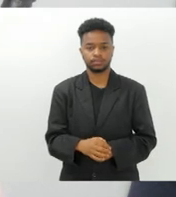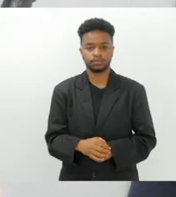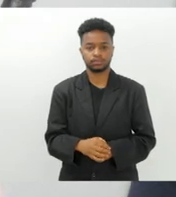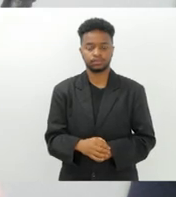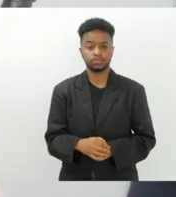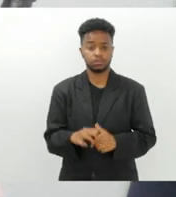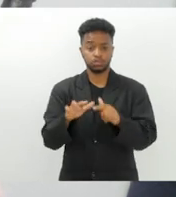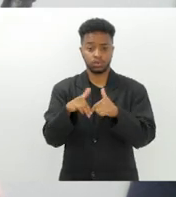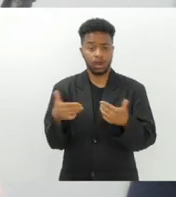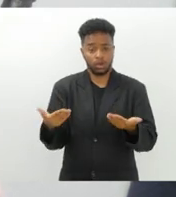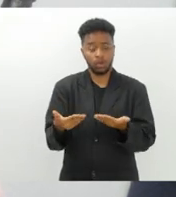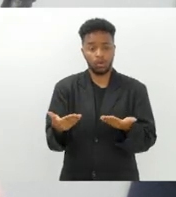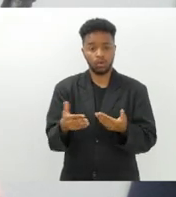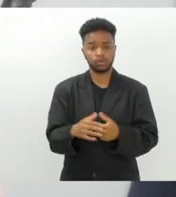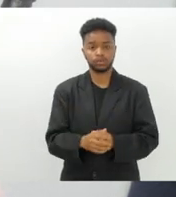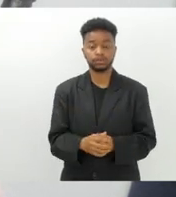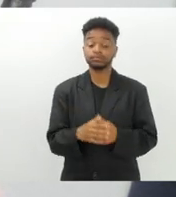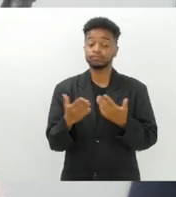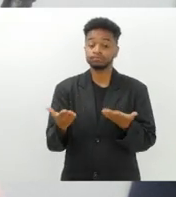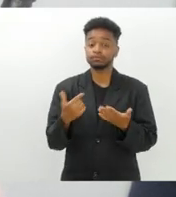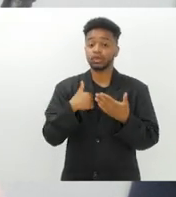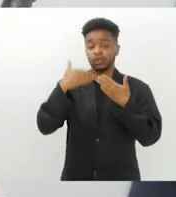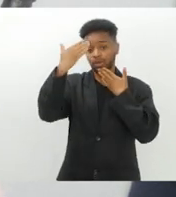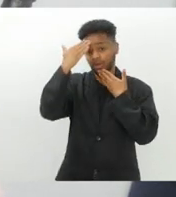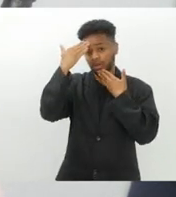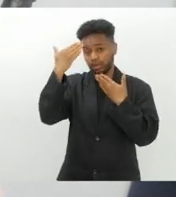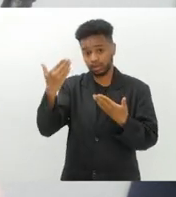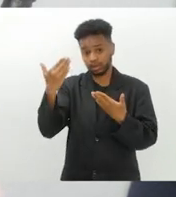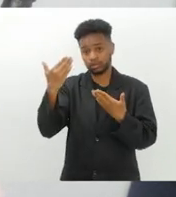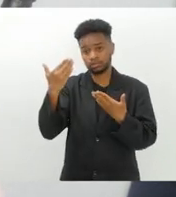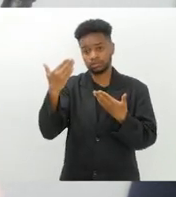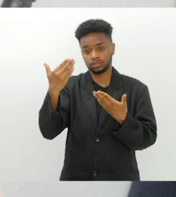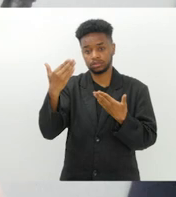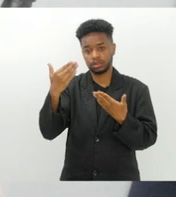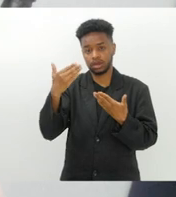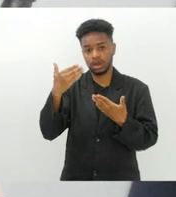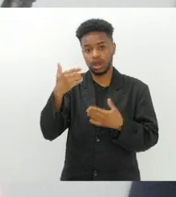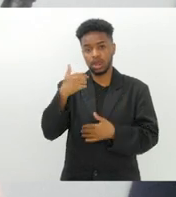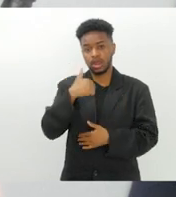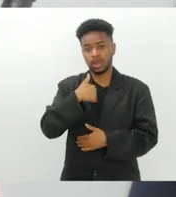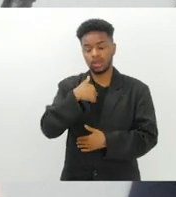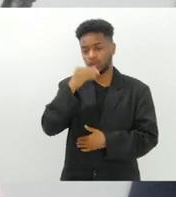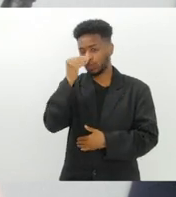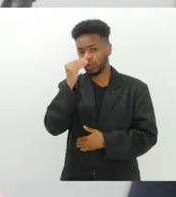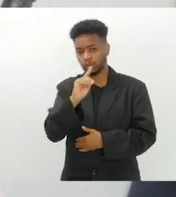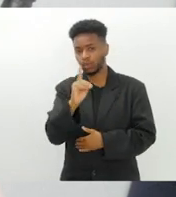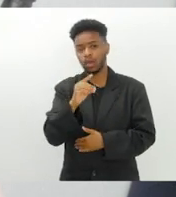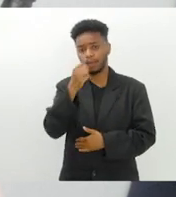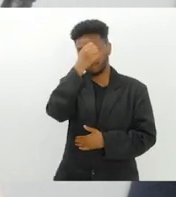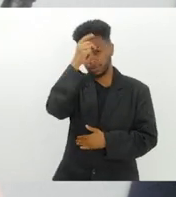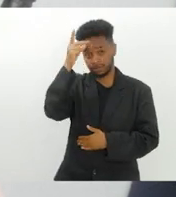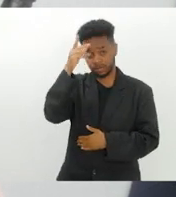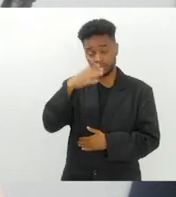por esse momento. Então, assim, agradecendo, sem deixar pular, ao prefeito do meu município, que acreditou em mim sem me